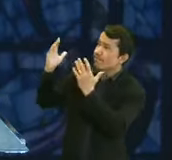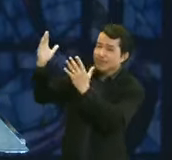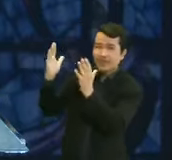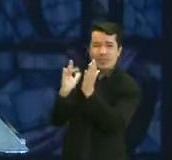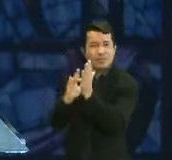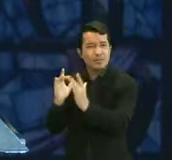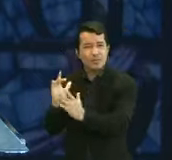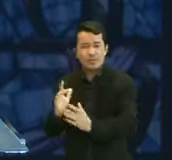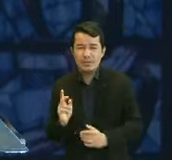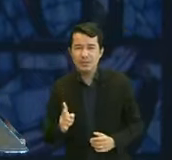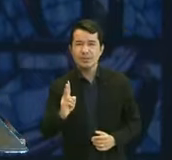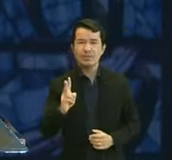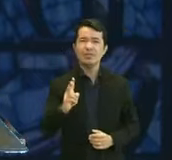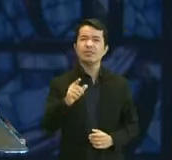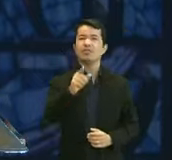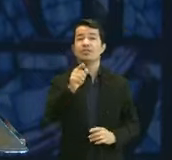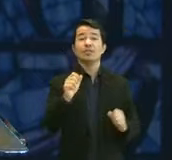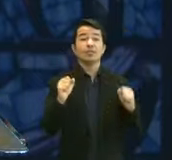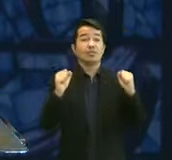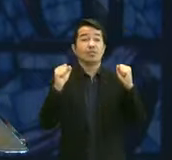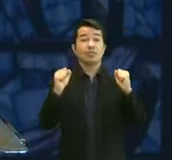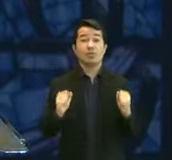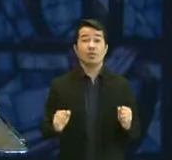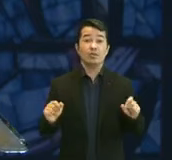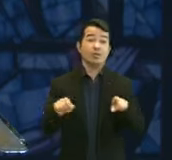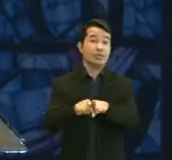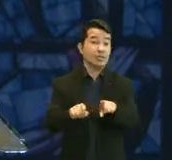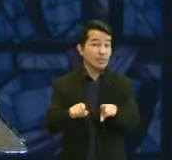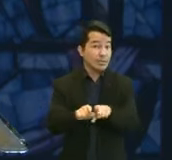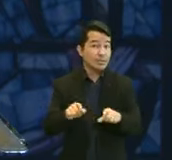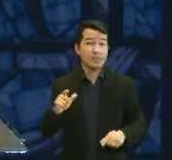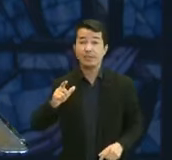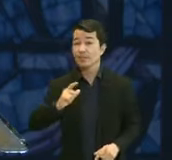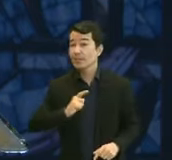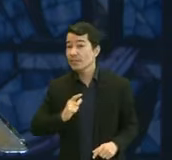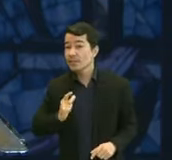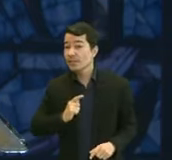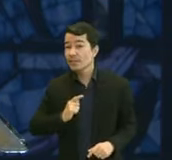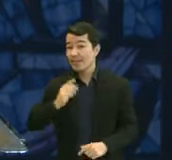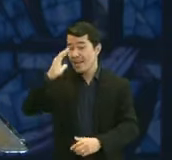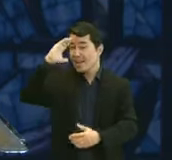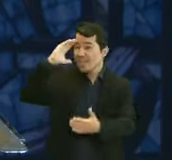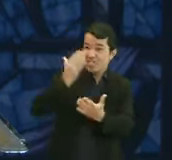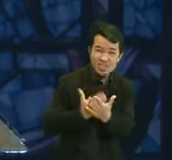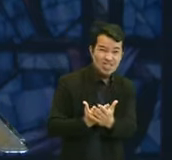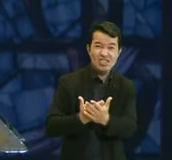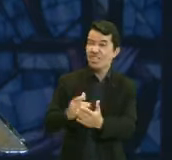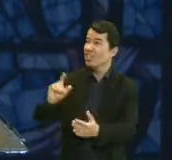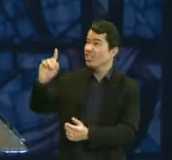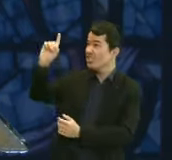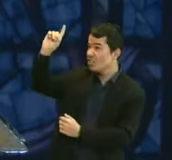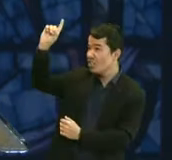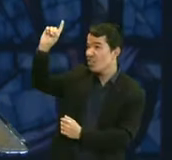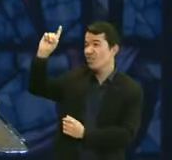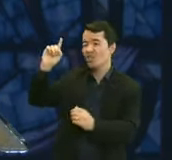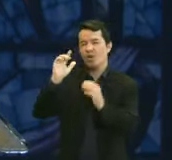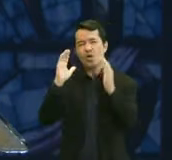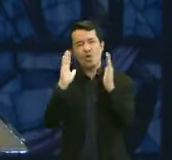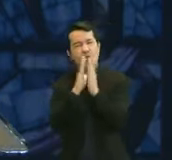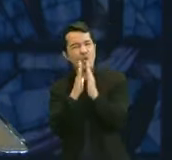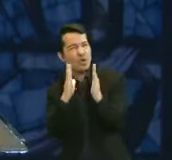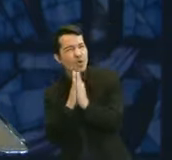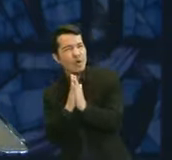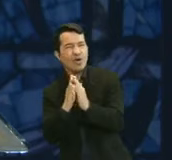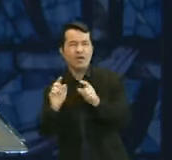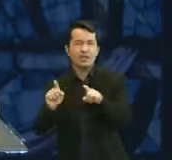alto. Ser abastecido por uma fé daqueles que conhecem a Deus, que já oraram e viram as